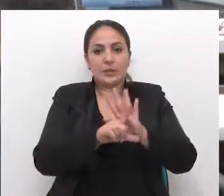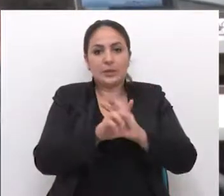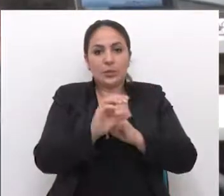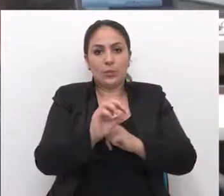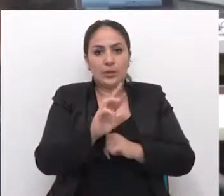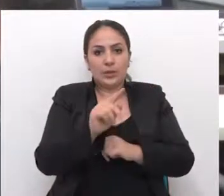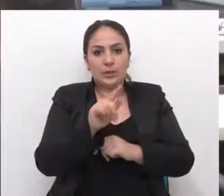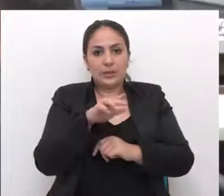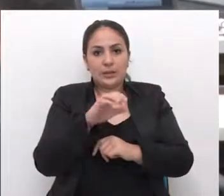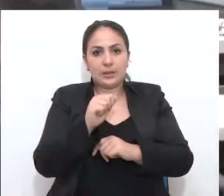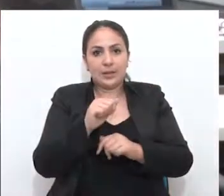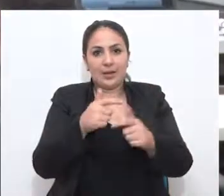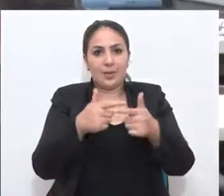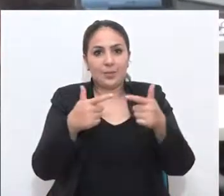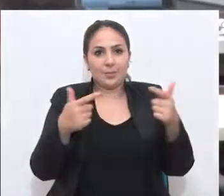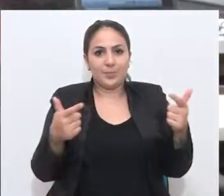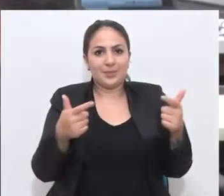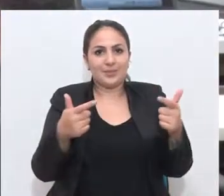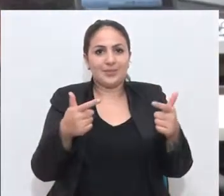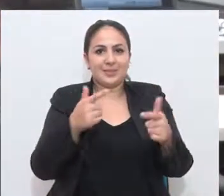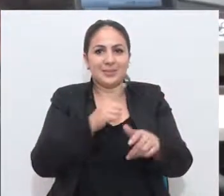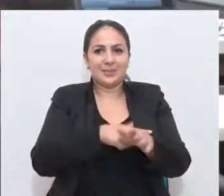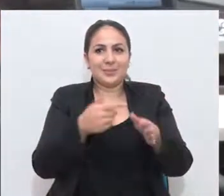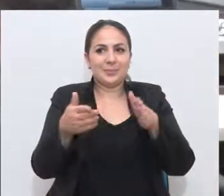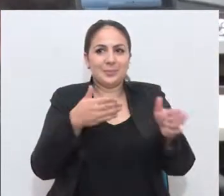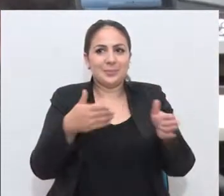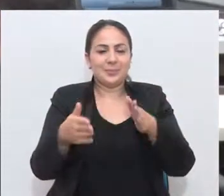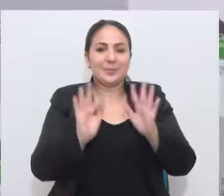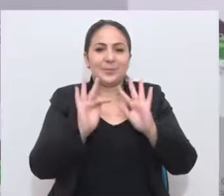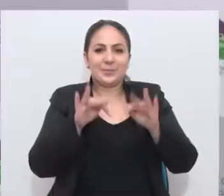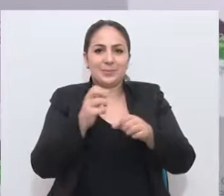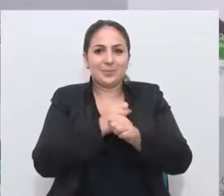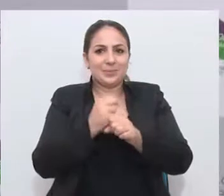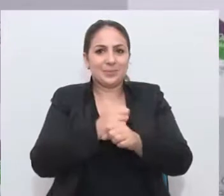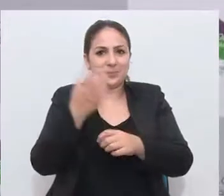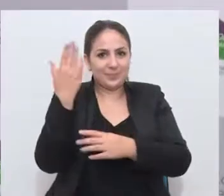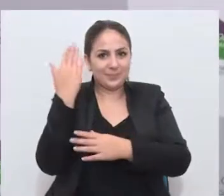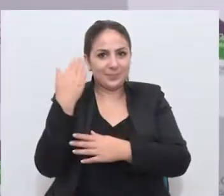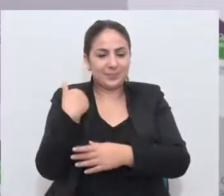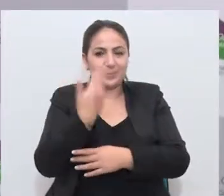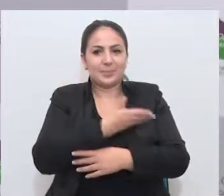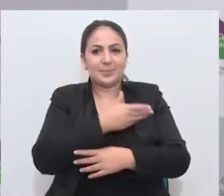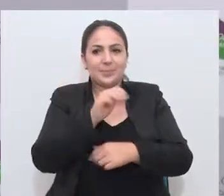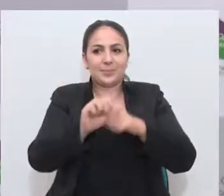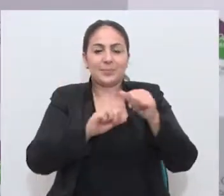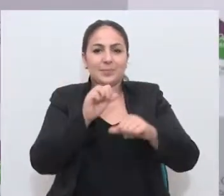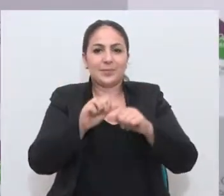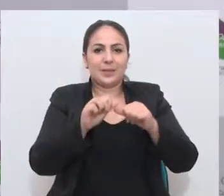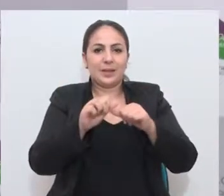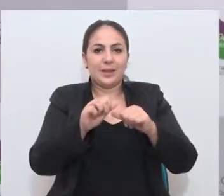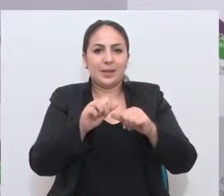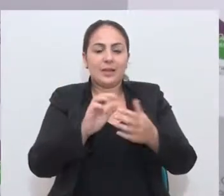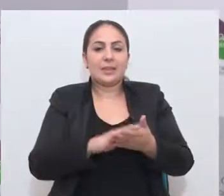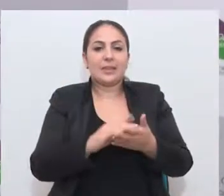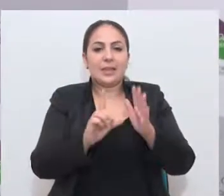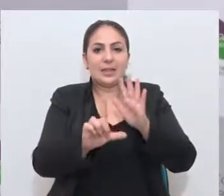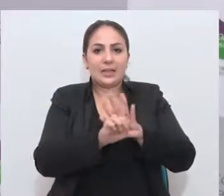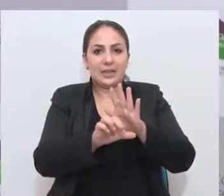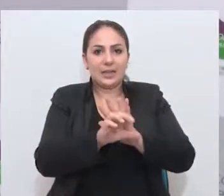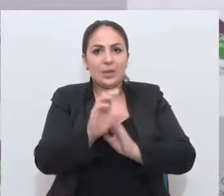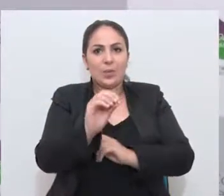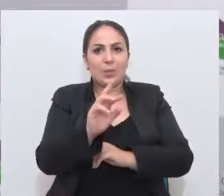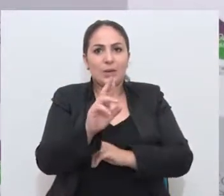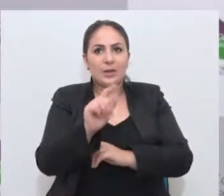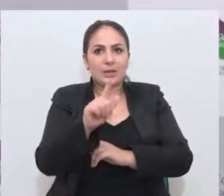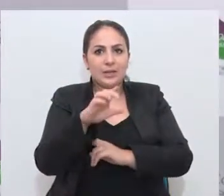de emenda à lei orgânica vai aumentar o tempo de retorno. No finalzinho do ano passado, nós aprovamos uma alteração na lei